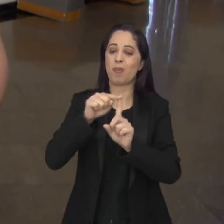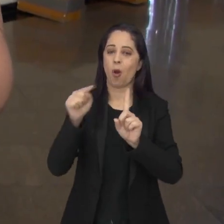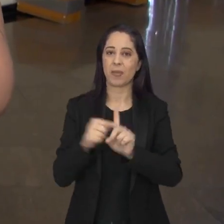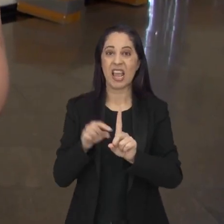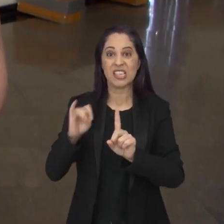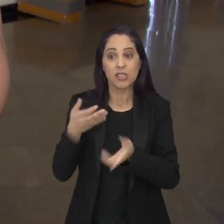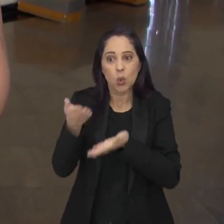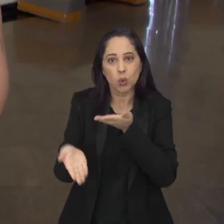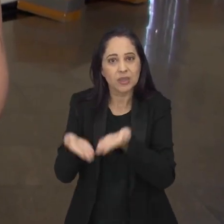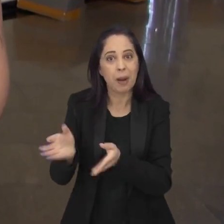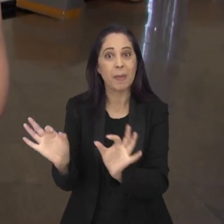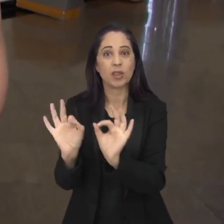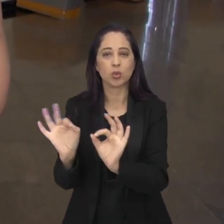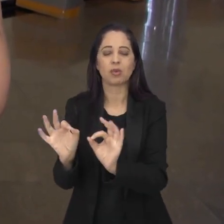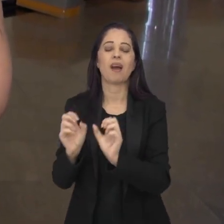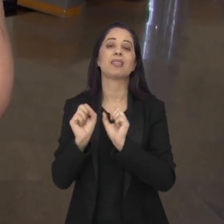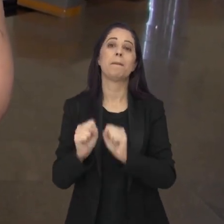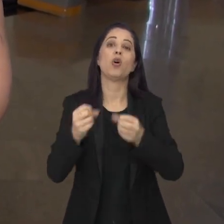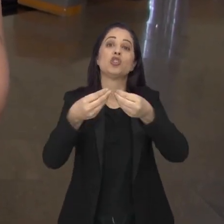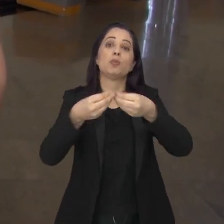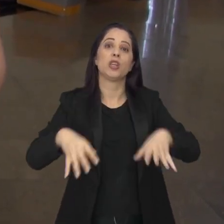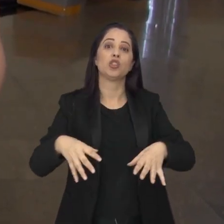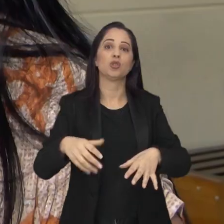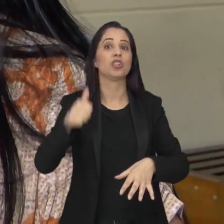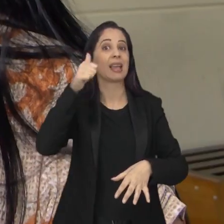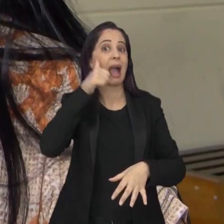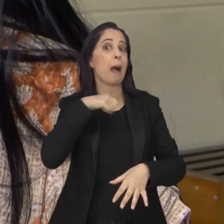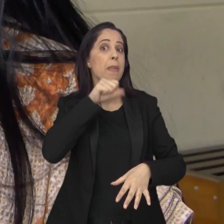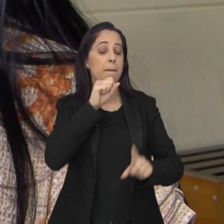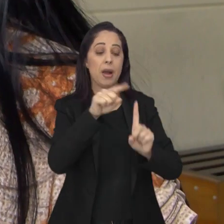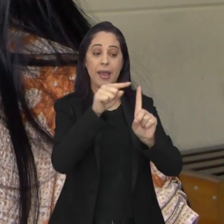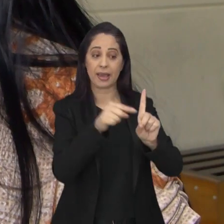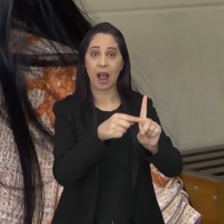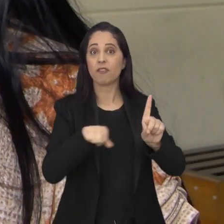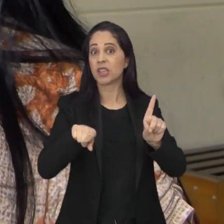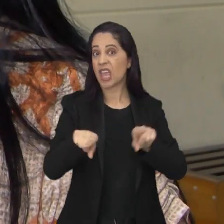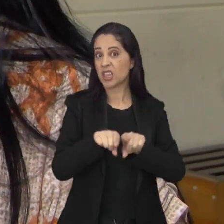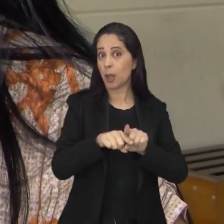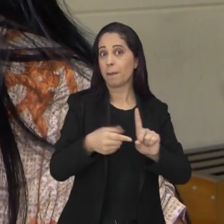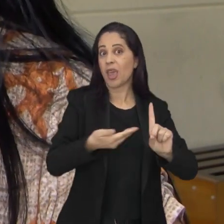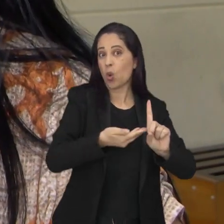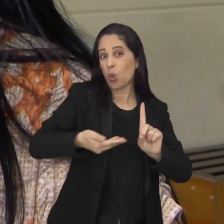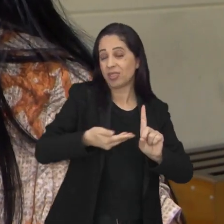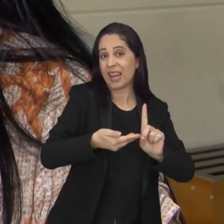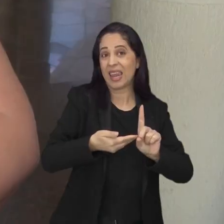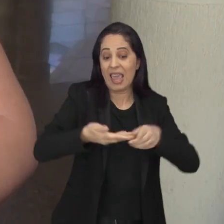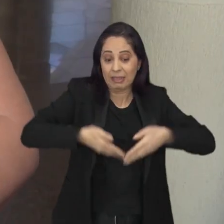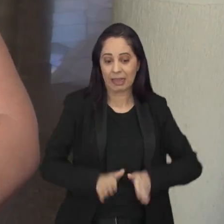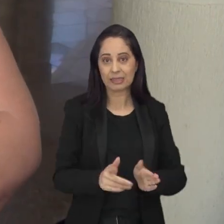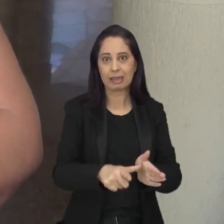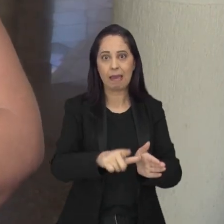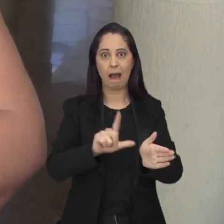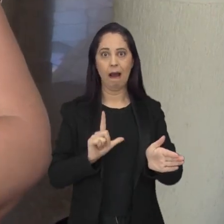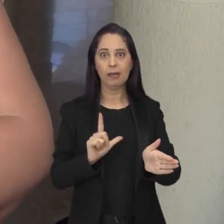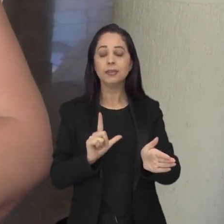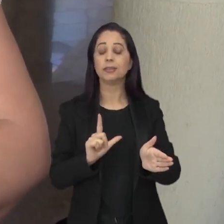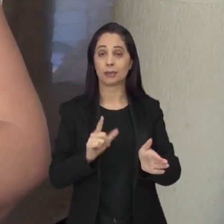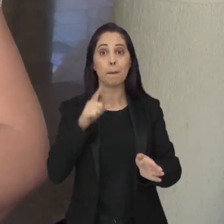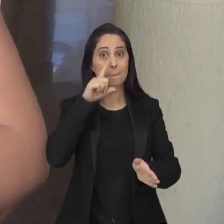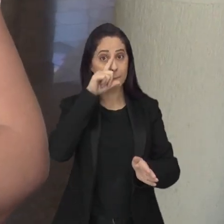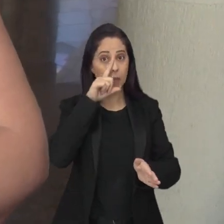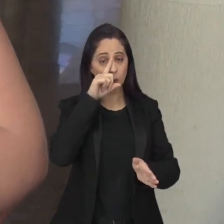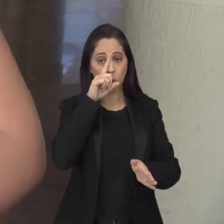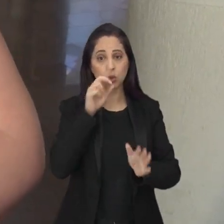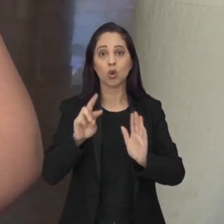tratamento, a condição pode prejudicar a mãe e o bebê, inclusive induzir um parto prematuro. Por isso, ela segue à risca